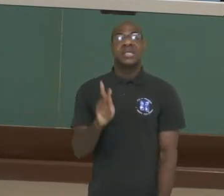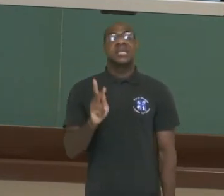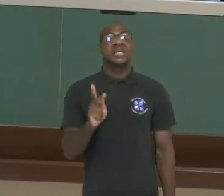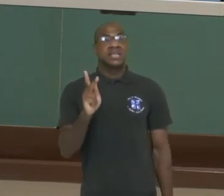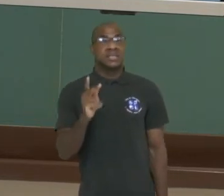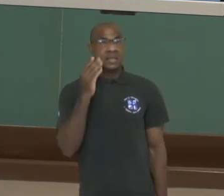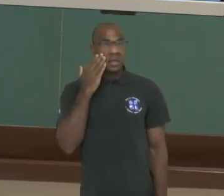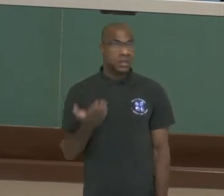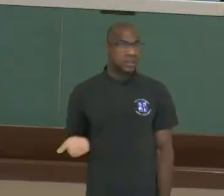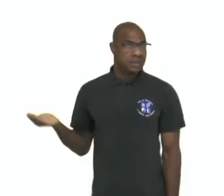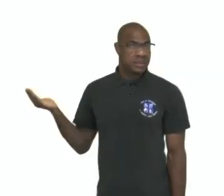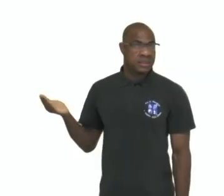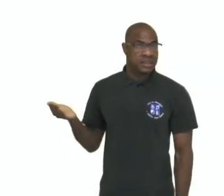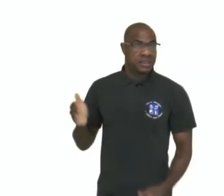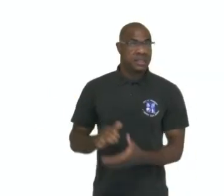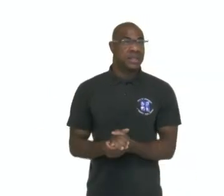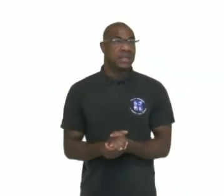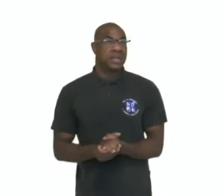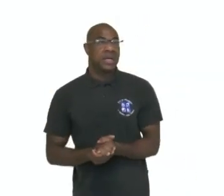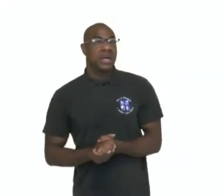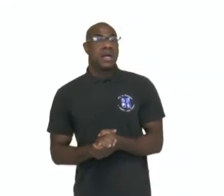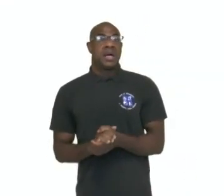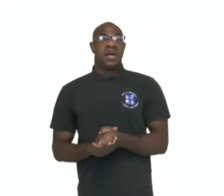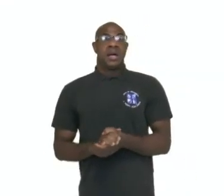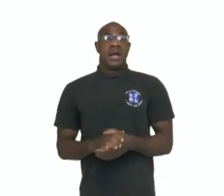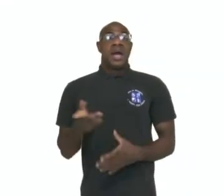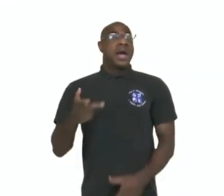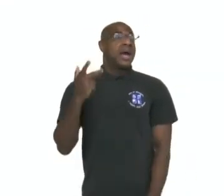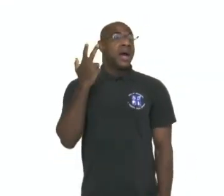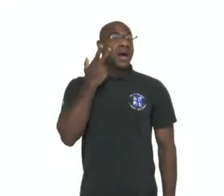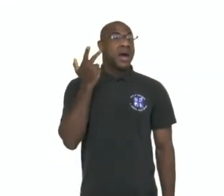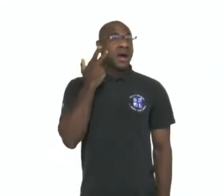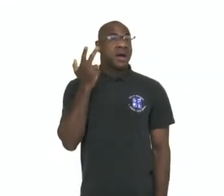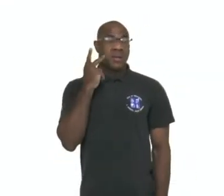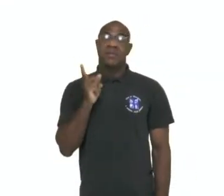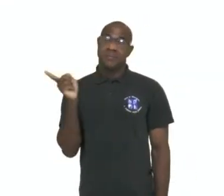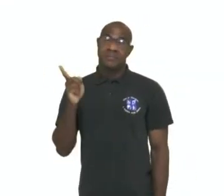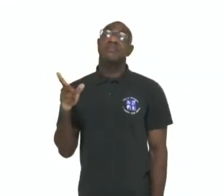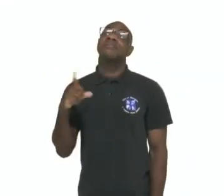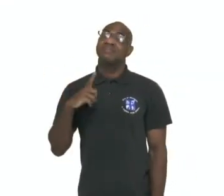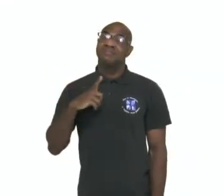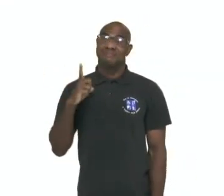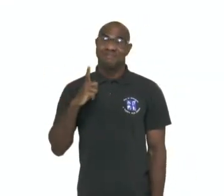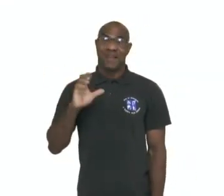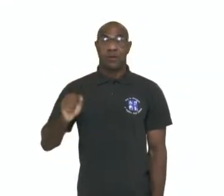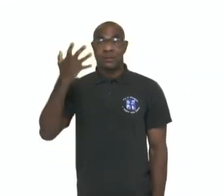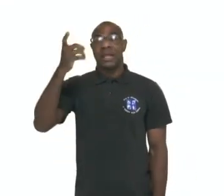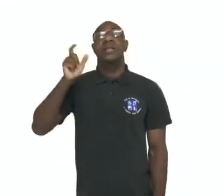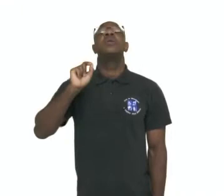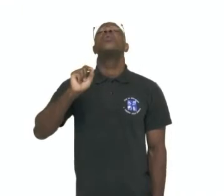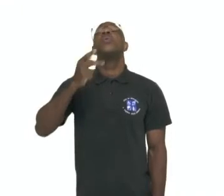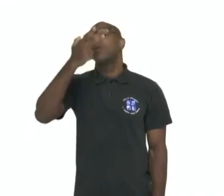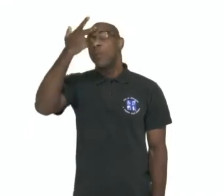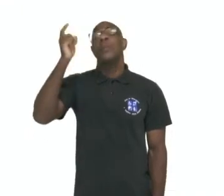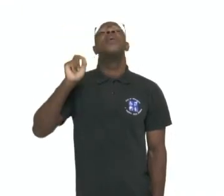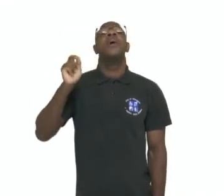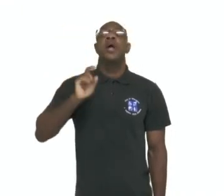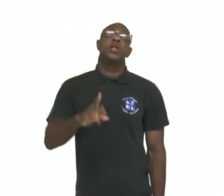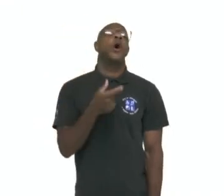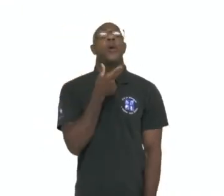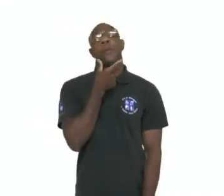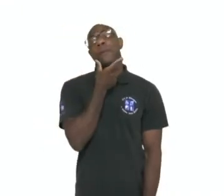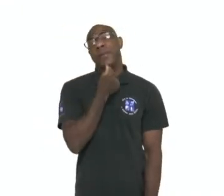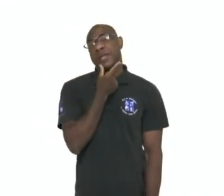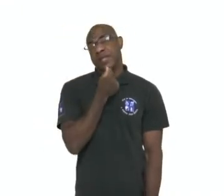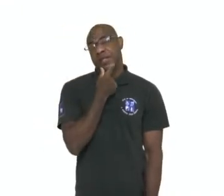alteração genética rara também e ela afeta os meninos, ok? O